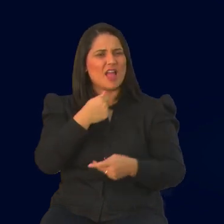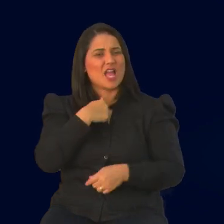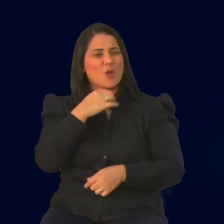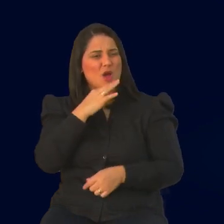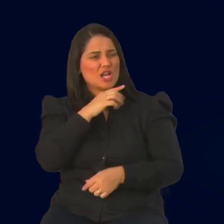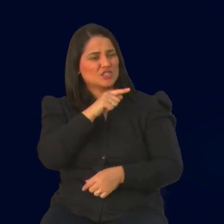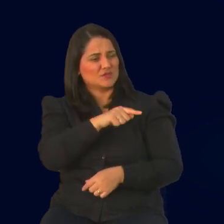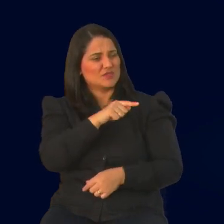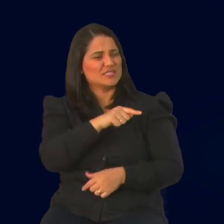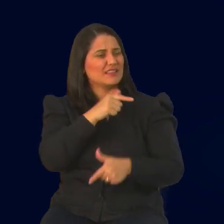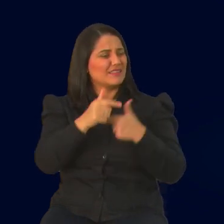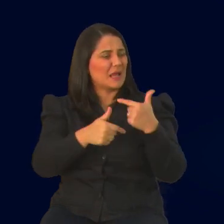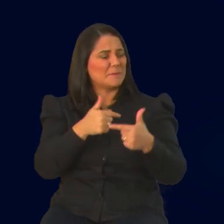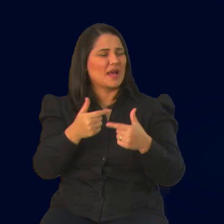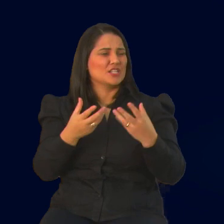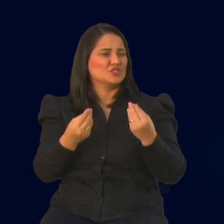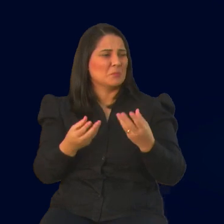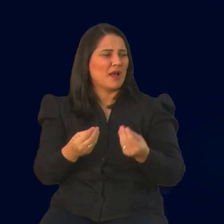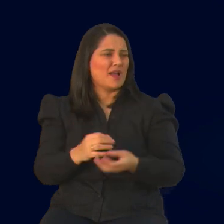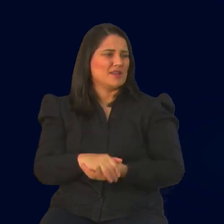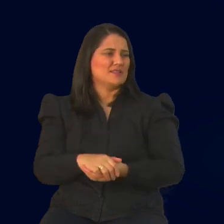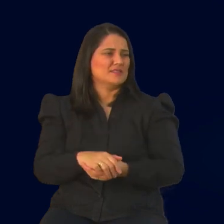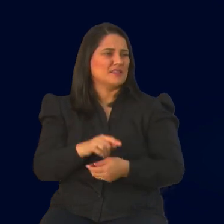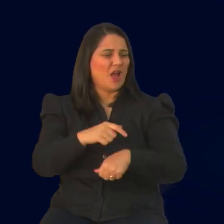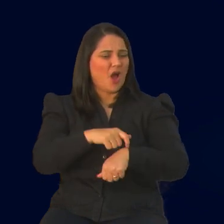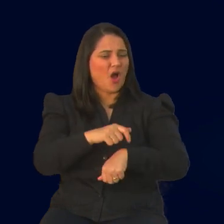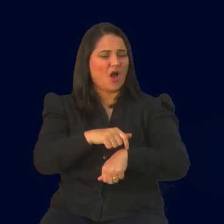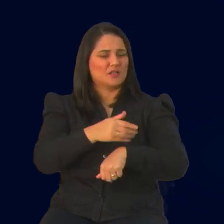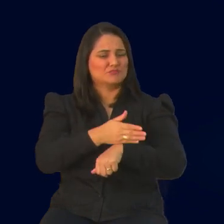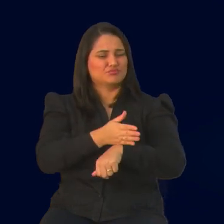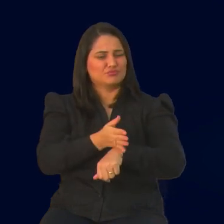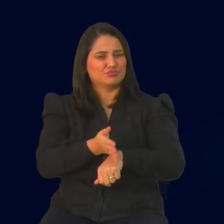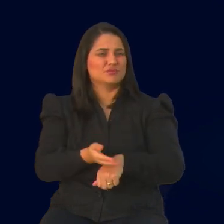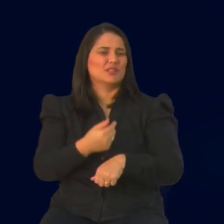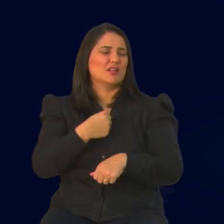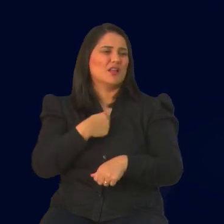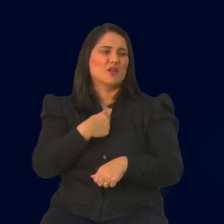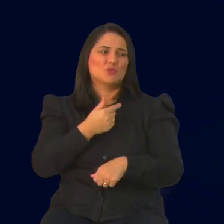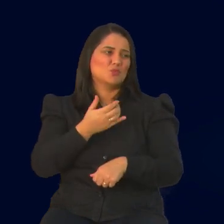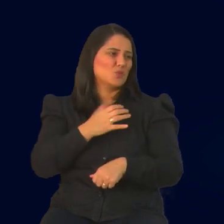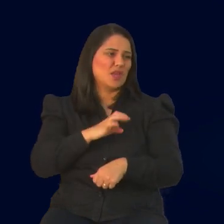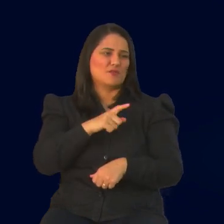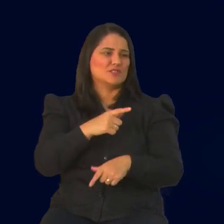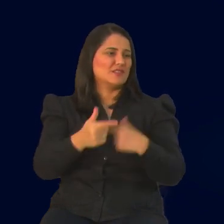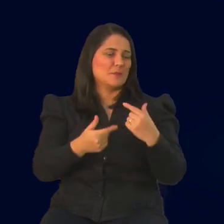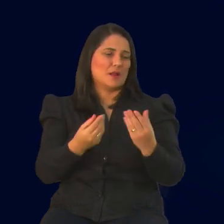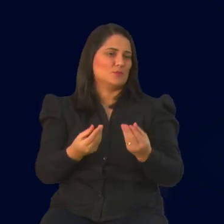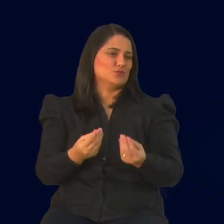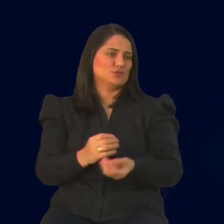que você está trabalhando demais, fazendo hora extra, não gostaria que você trabalhasse tanto.